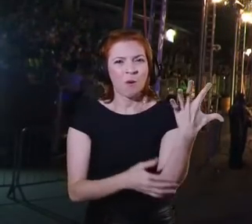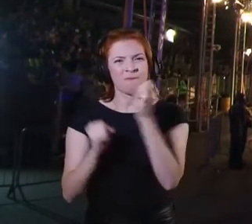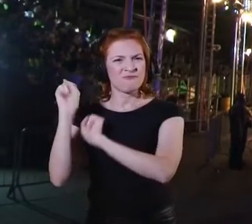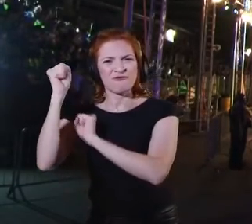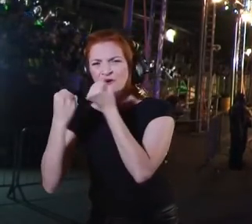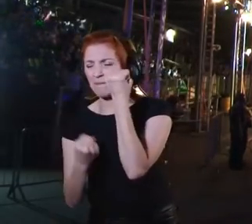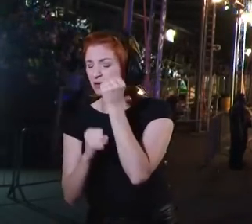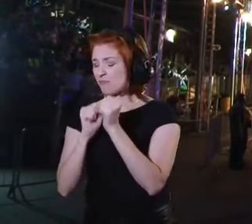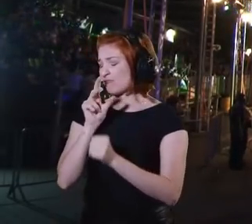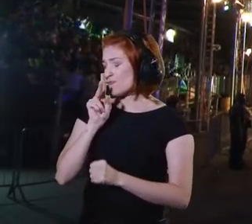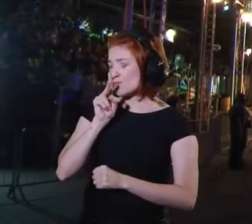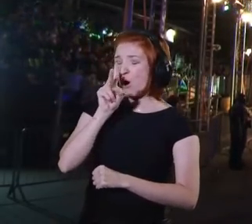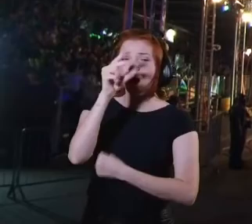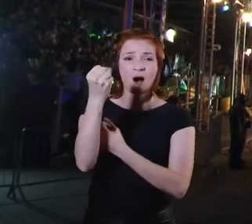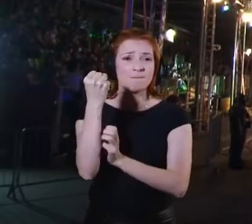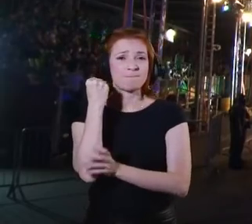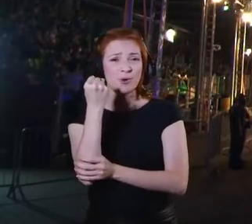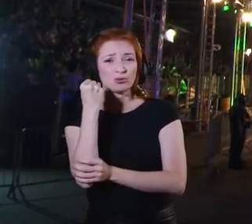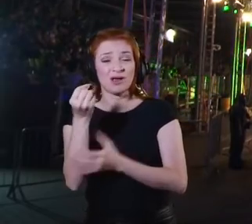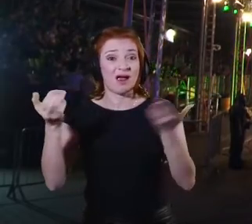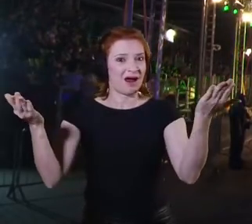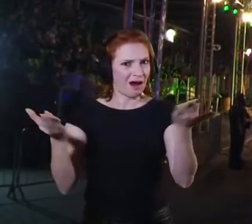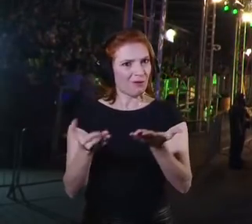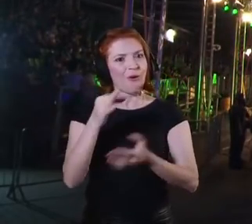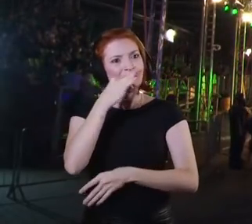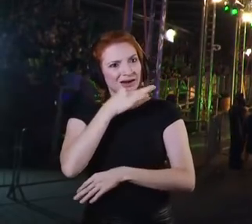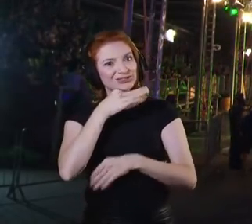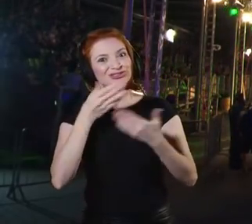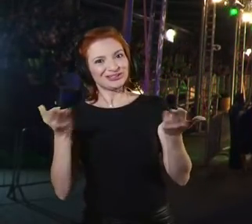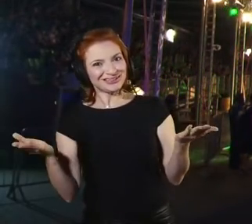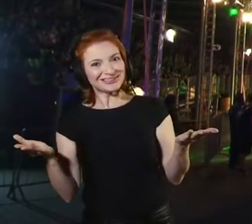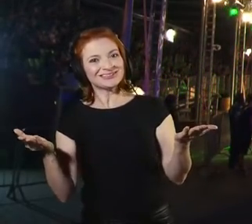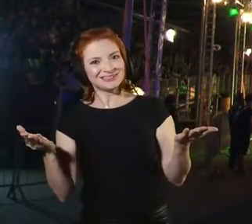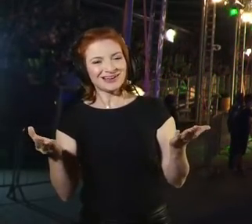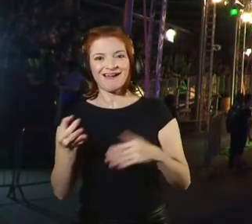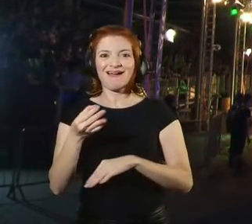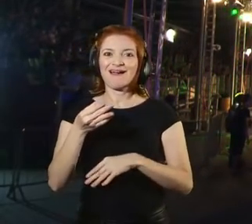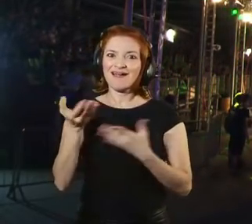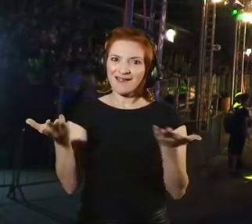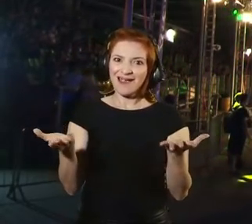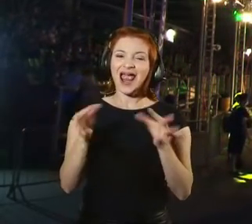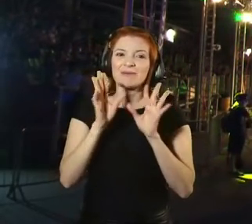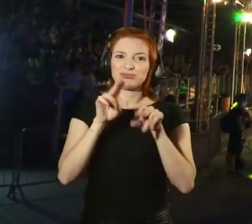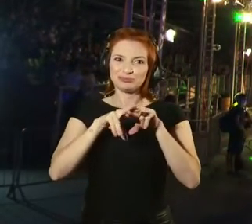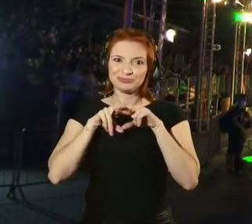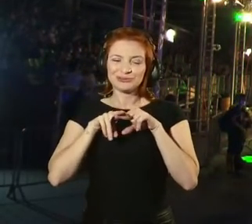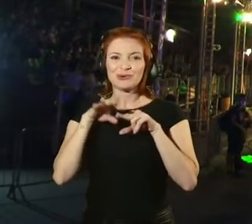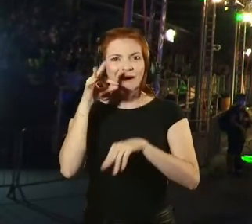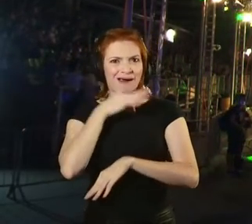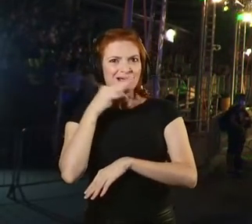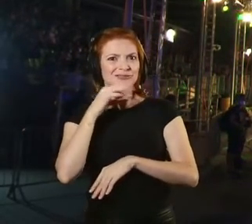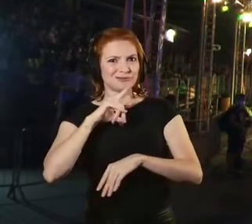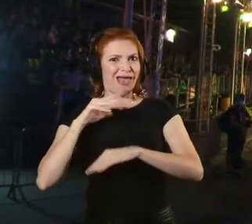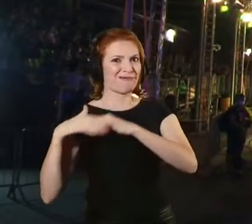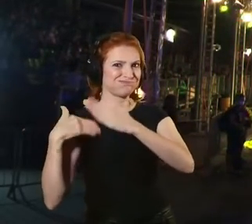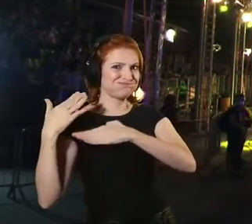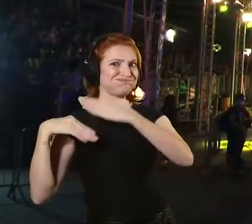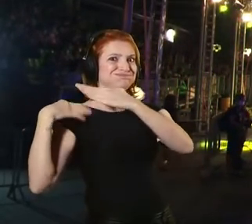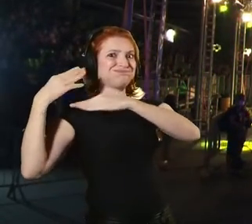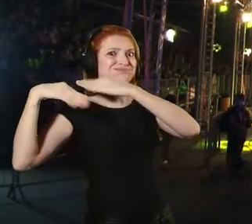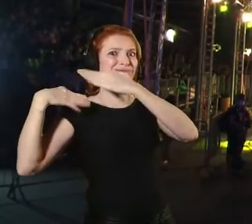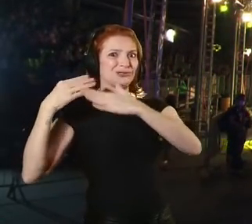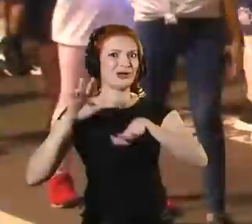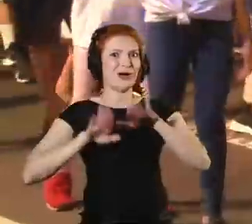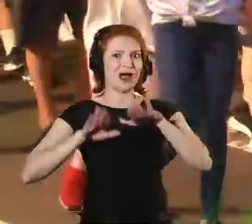industrial muito grande. Essa é a Caxias do Sul que sempre acompanhando, sempre evoluindo aos tempos e às vezes, muitas vezes, saltando